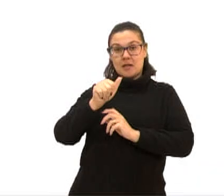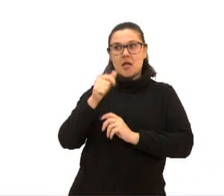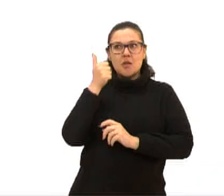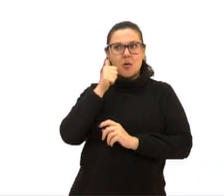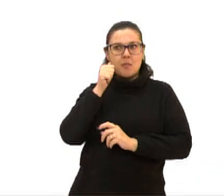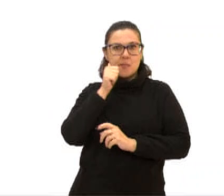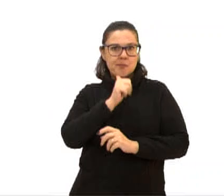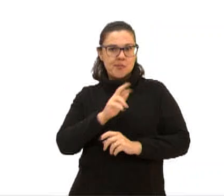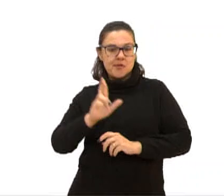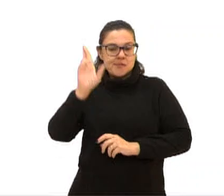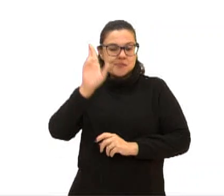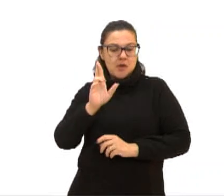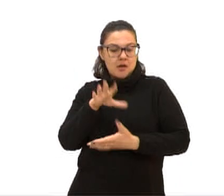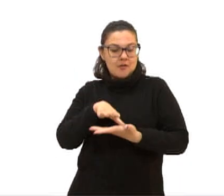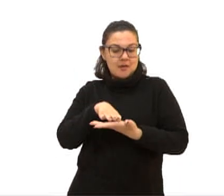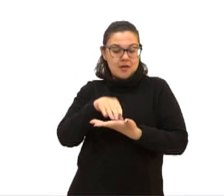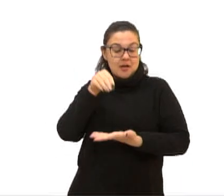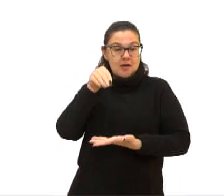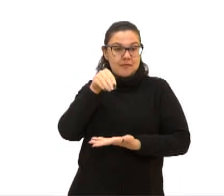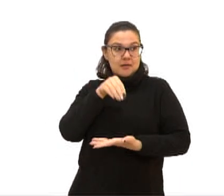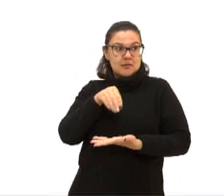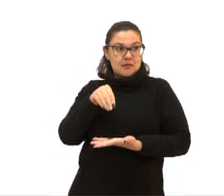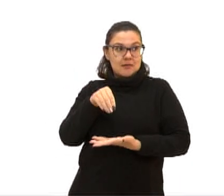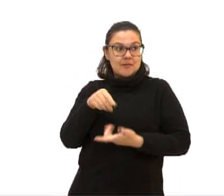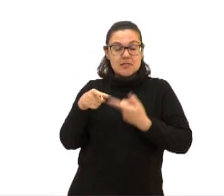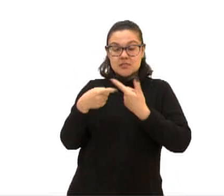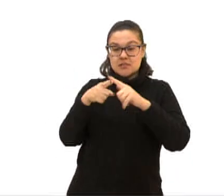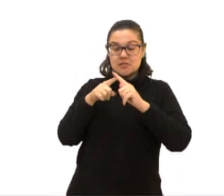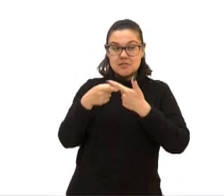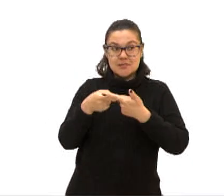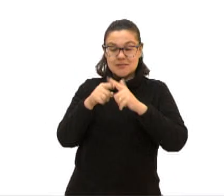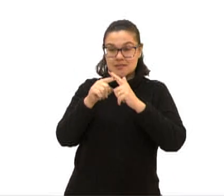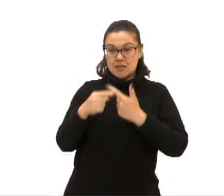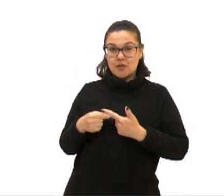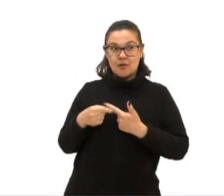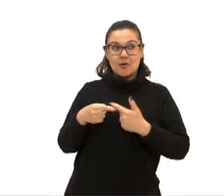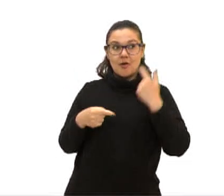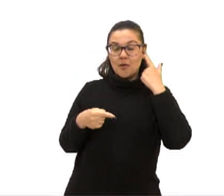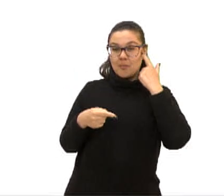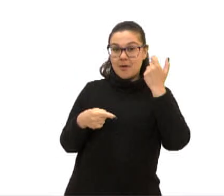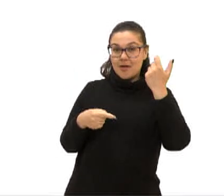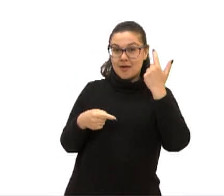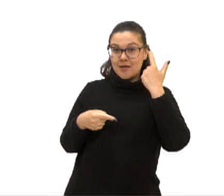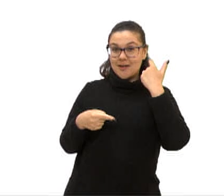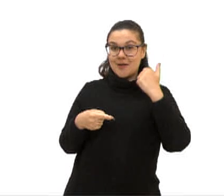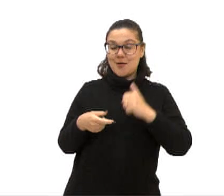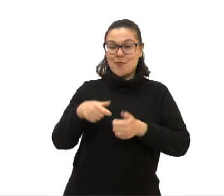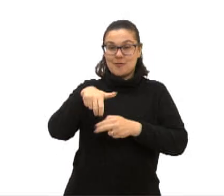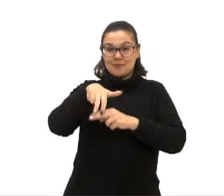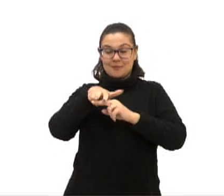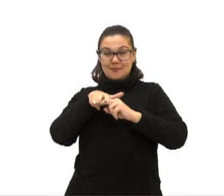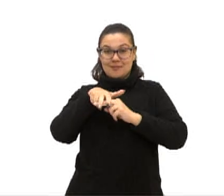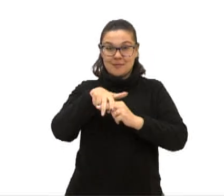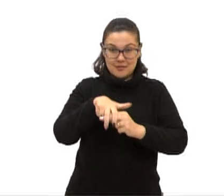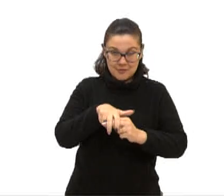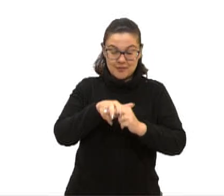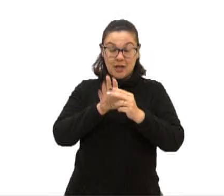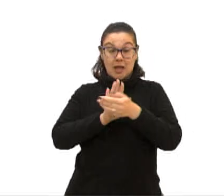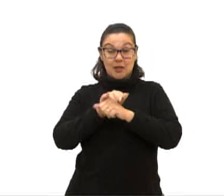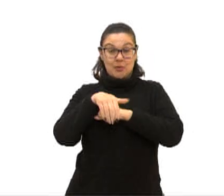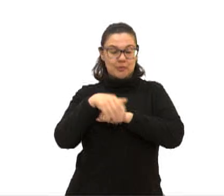fantasma faz tricô, balançando na cadeira que range